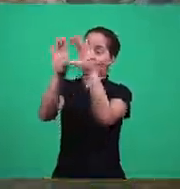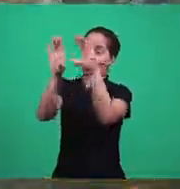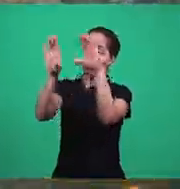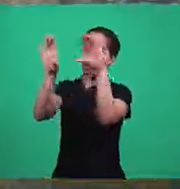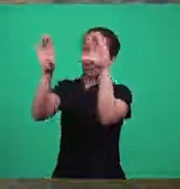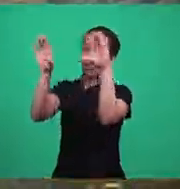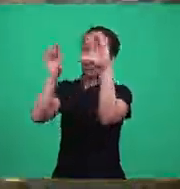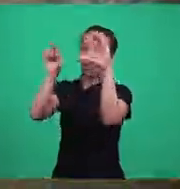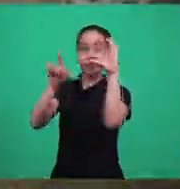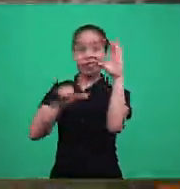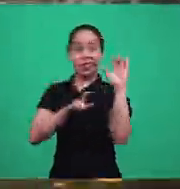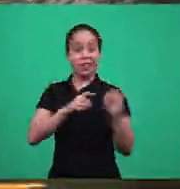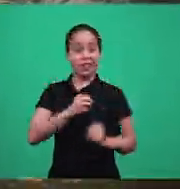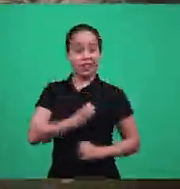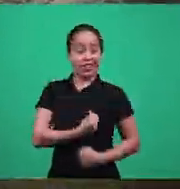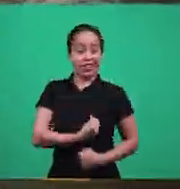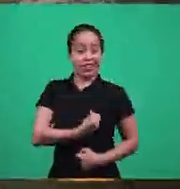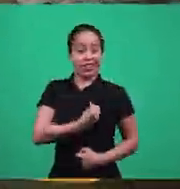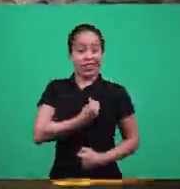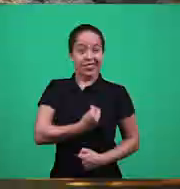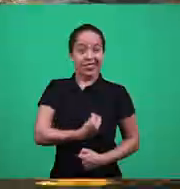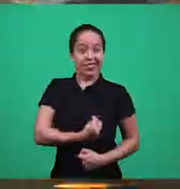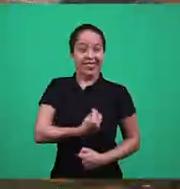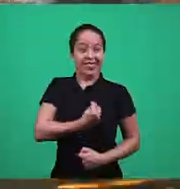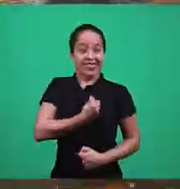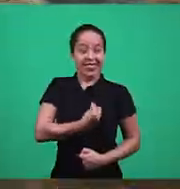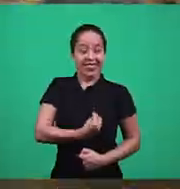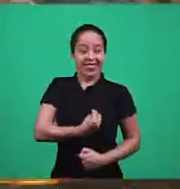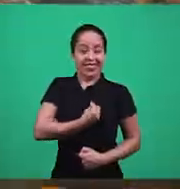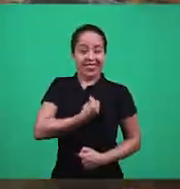levará à fonte da